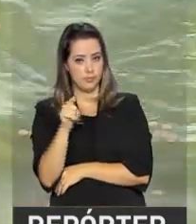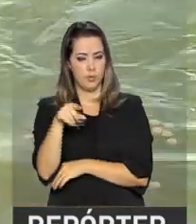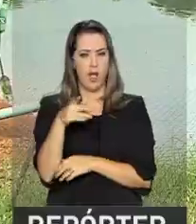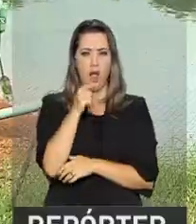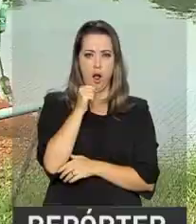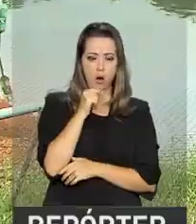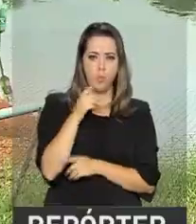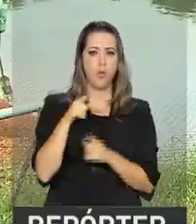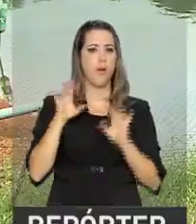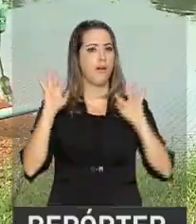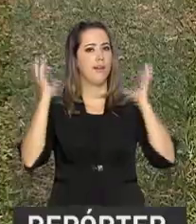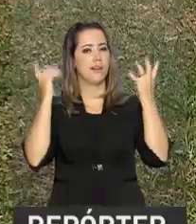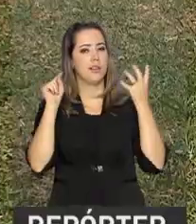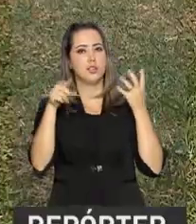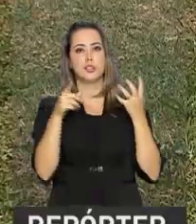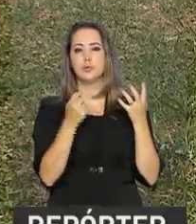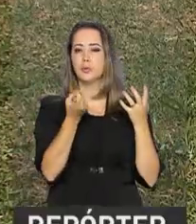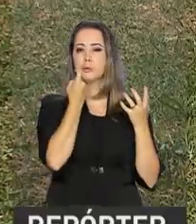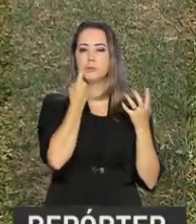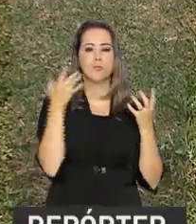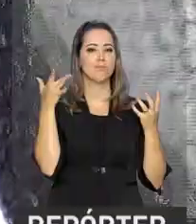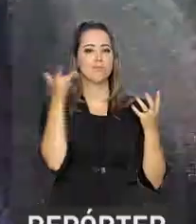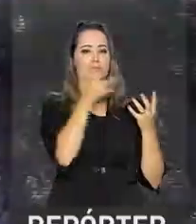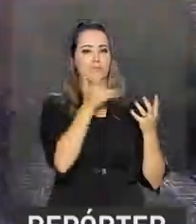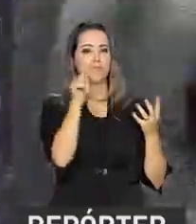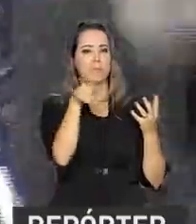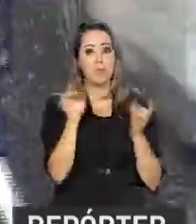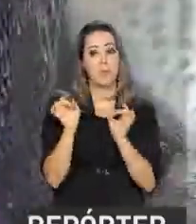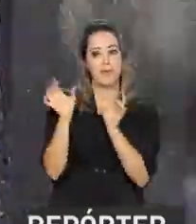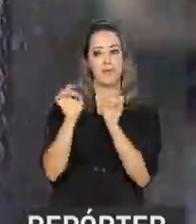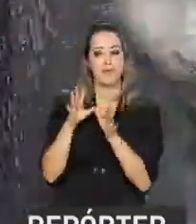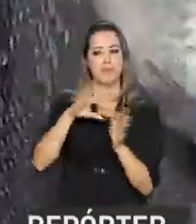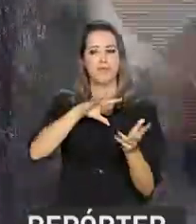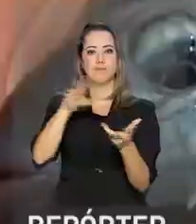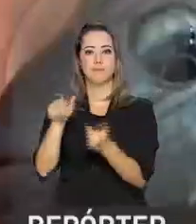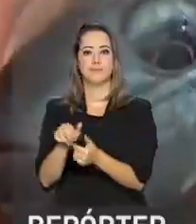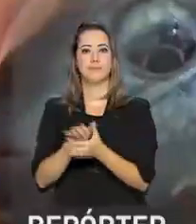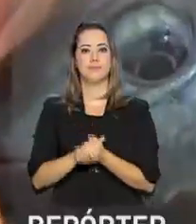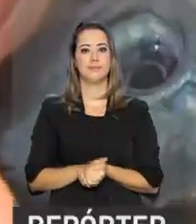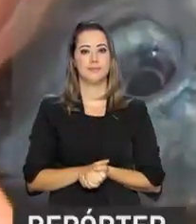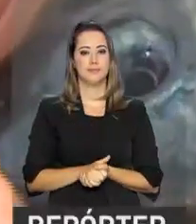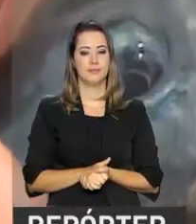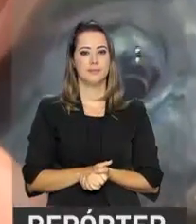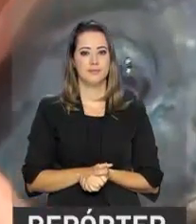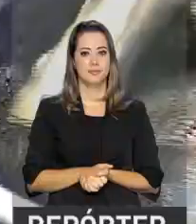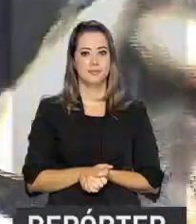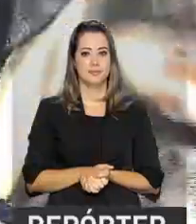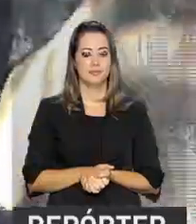água, clima e um produto de extrema qualidade para competir no mercado lá fora.